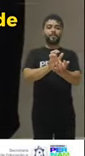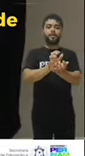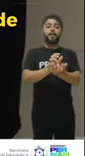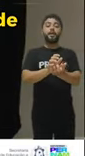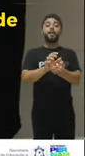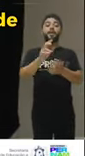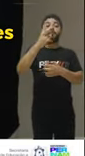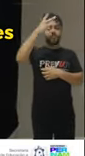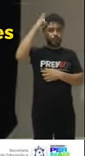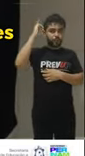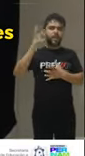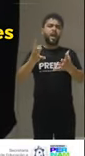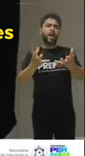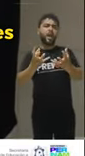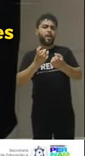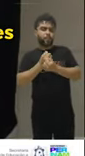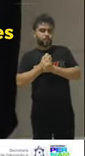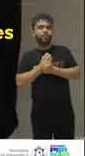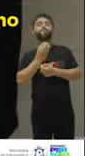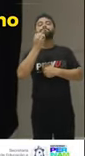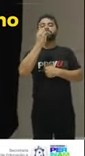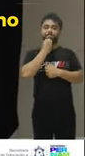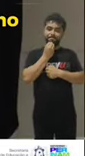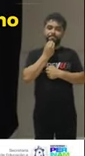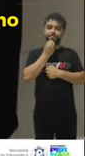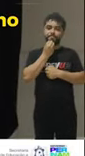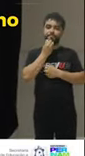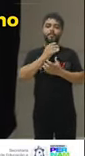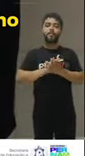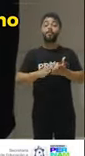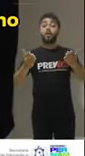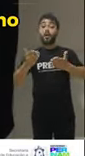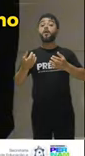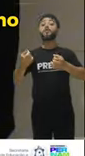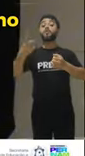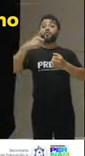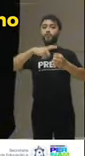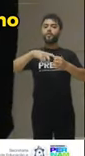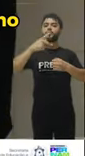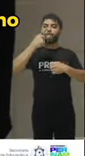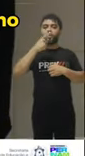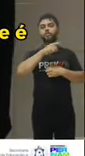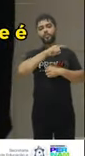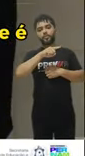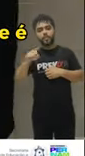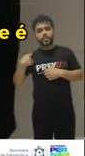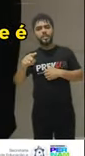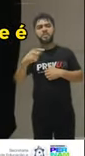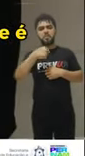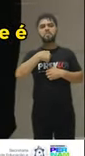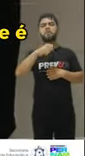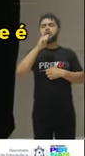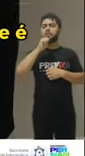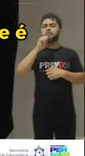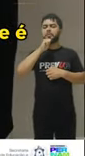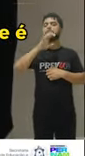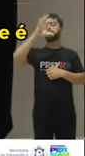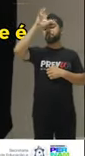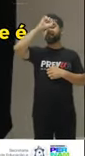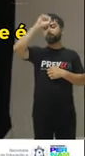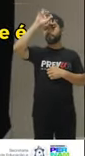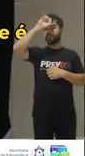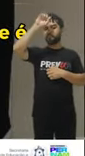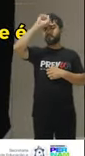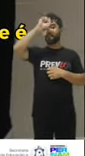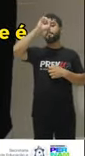só de acolhimento, mas de oportunidades. Agora, com esse retorno, também digo, continuo aprendendo. E